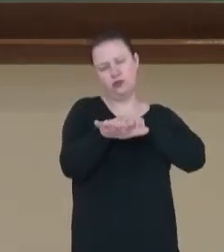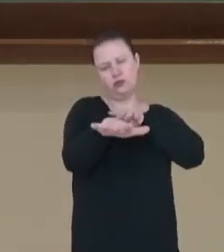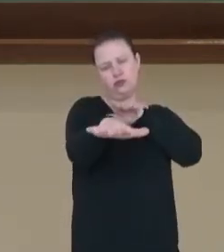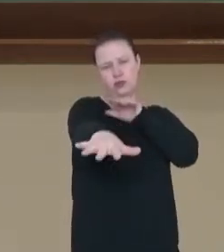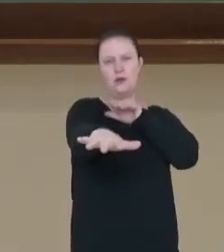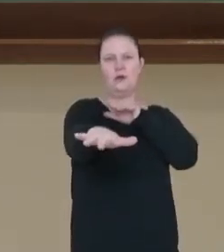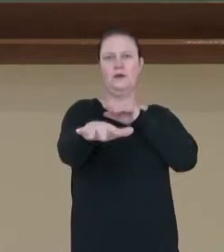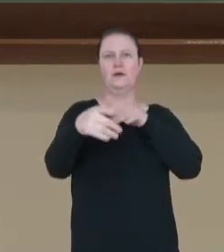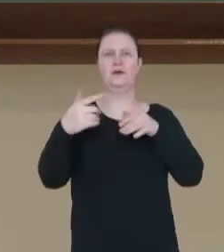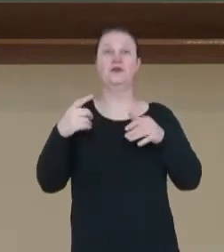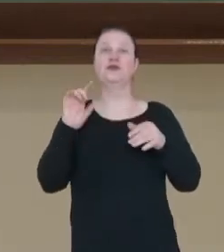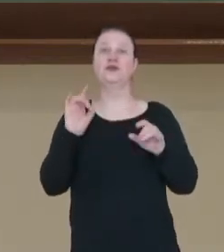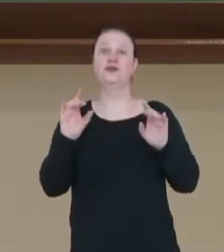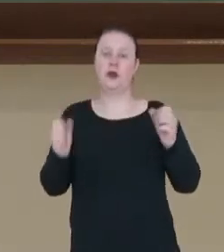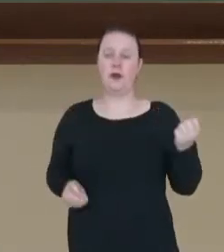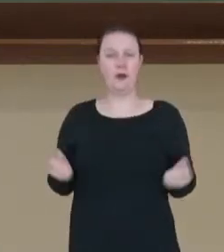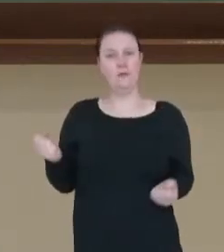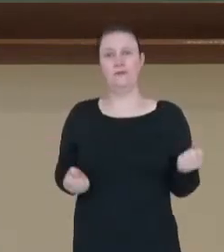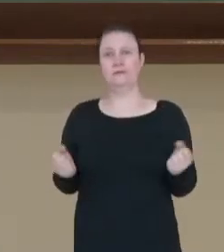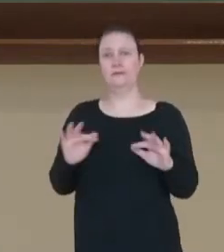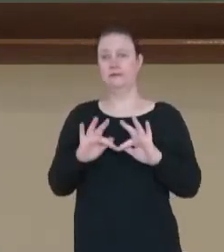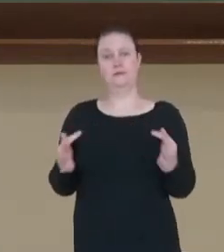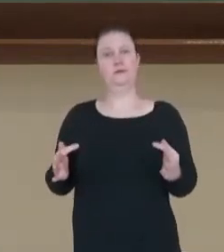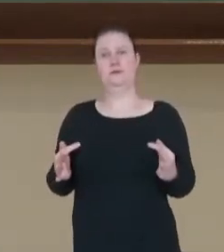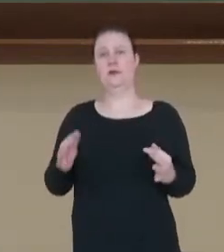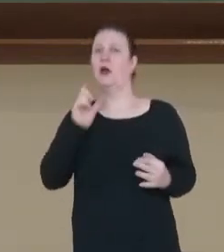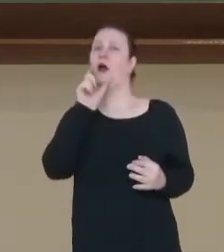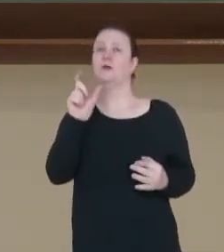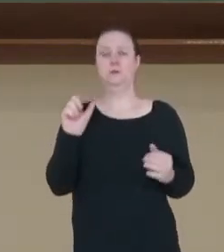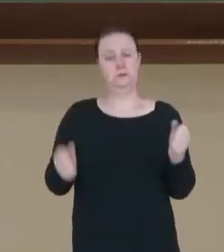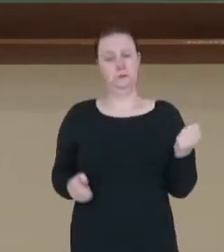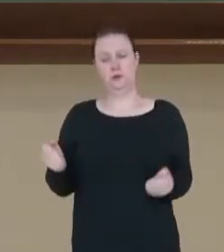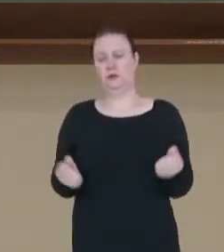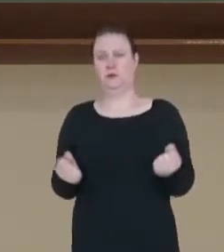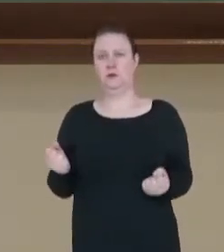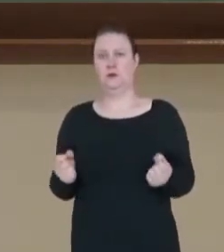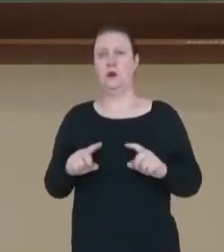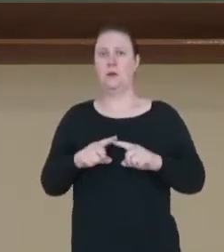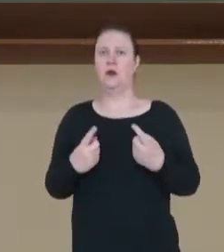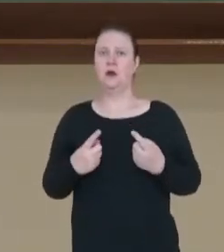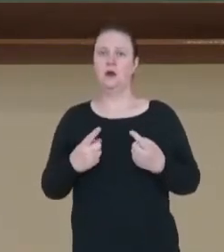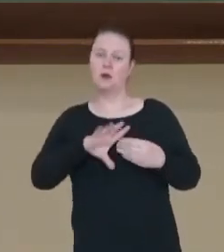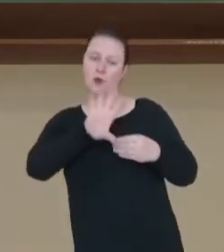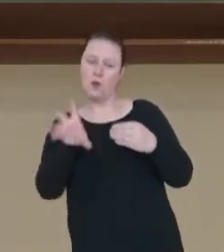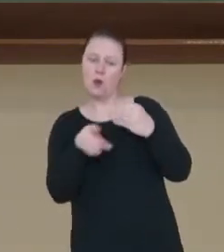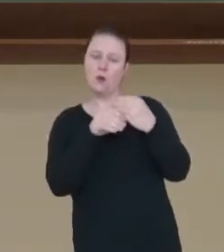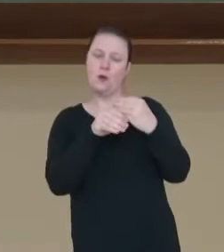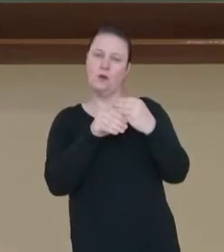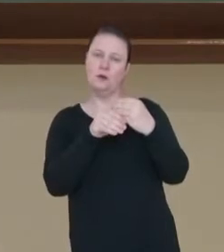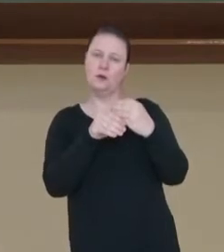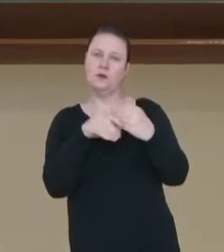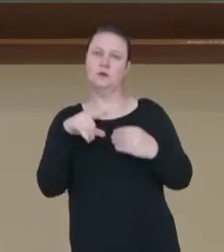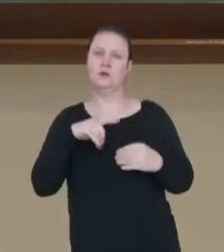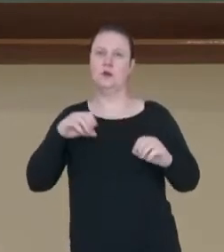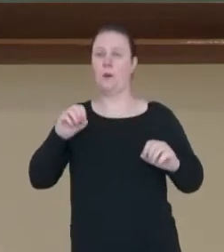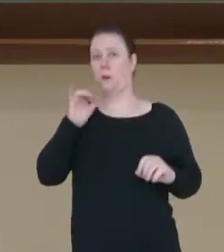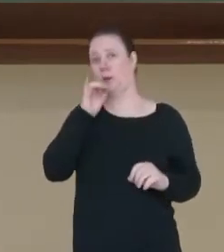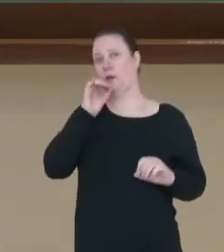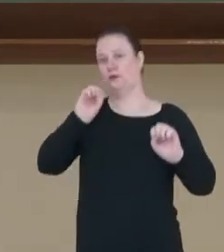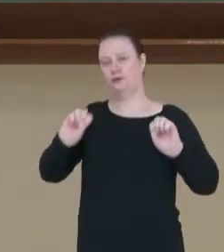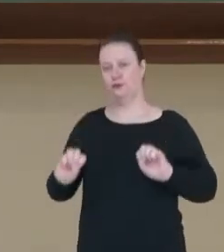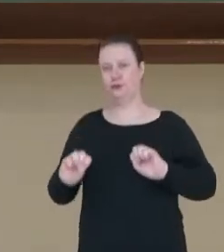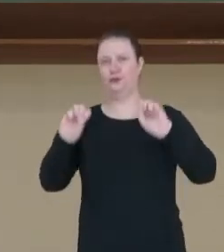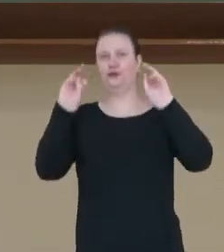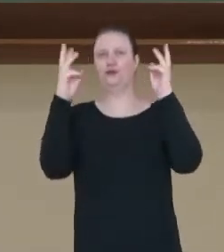Showmício não existia, existia comício. Quando eu inventei showmício, o que eu noto que aconteceu? Eu inventei